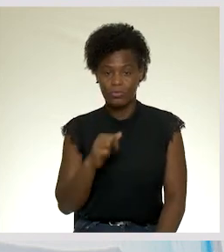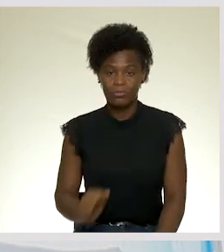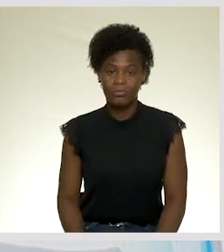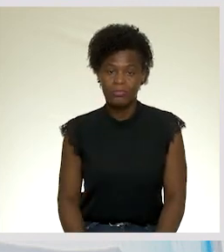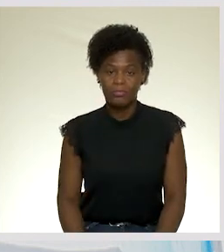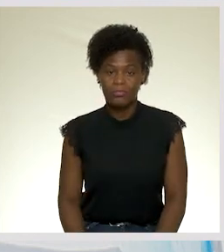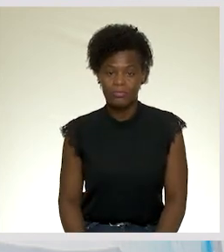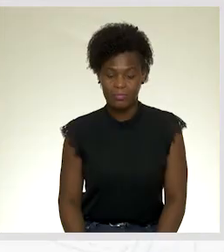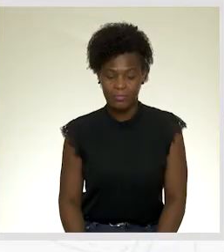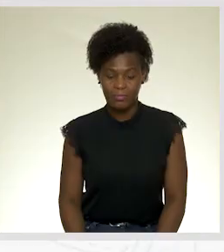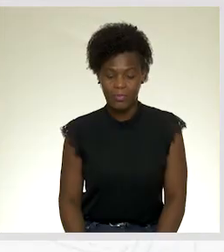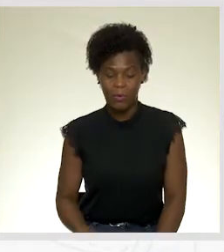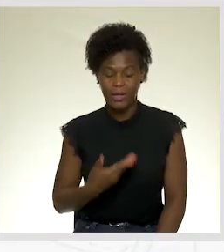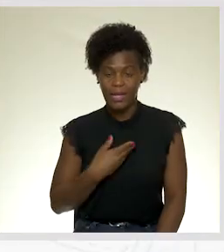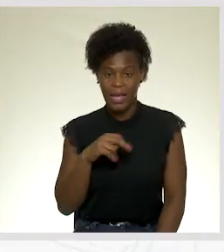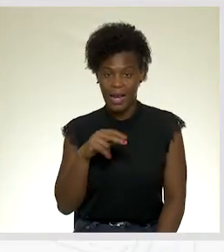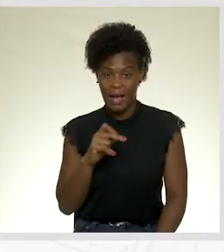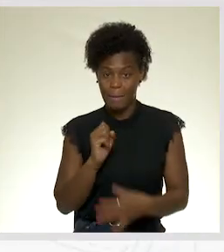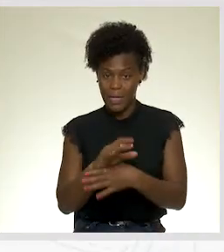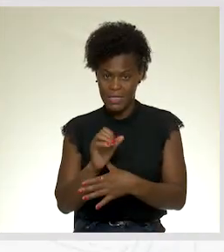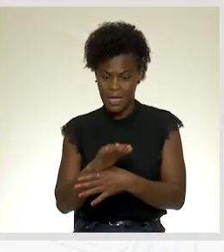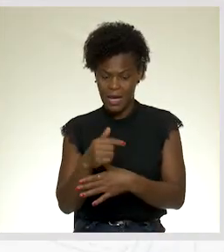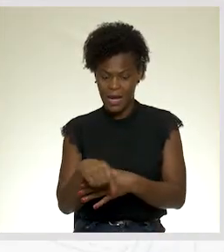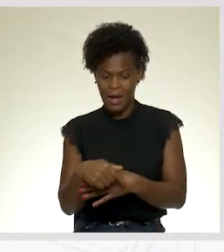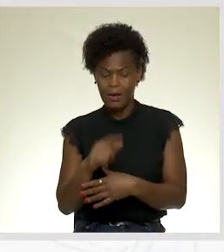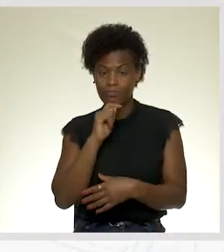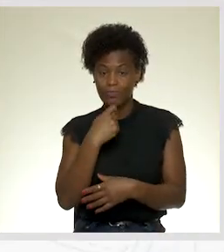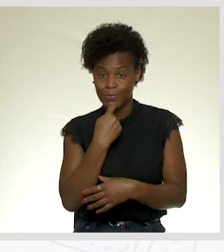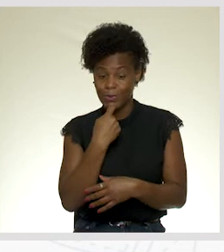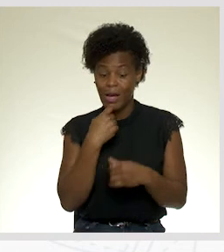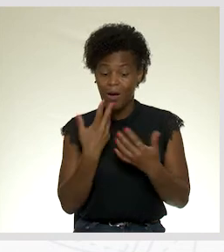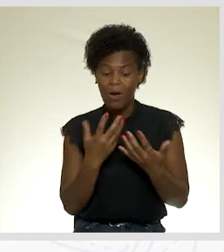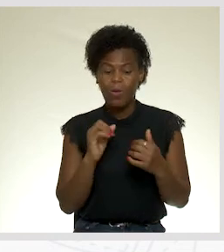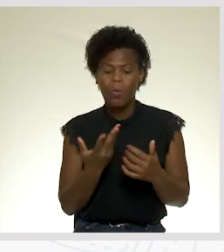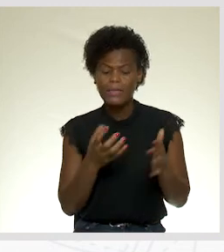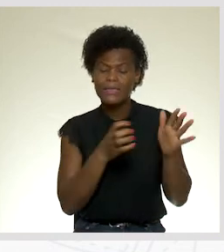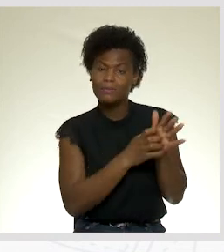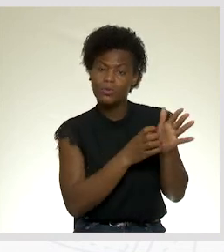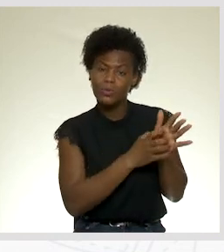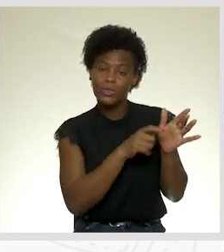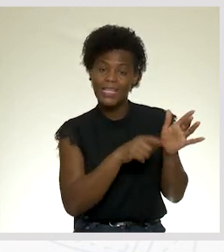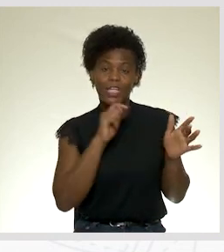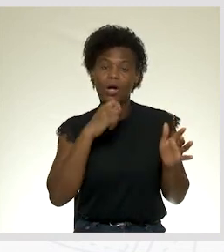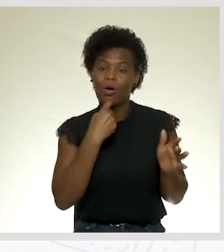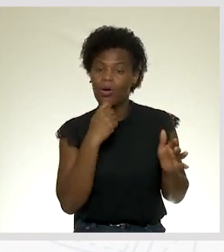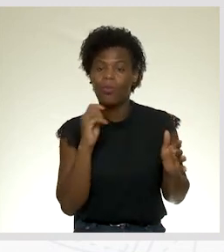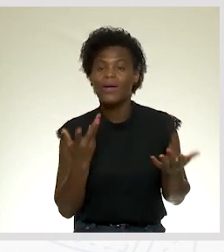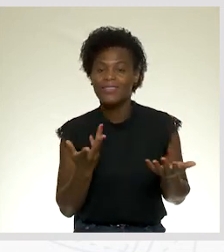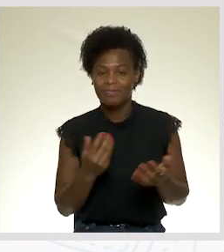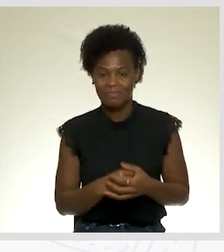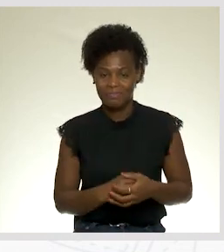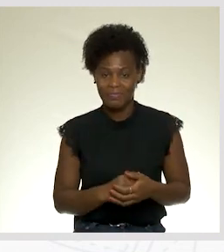hoje. No DNA, a mensagem está em código. Agora, quais são os símbolos desse